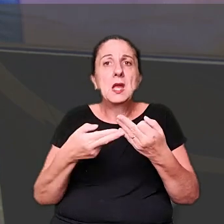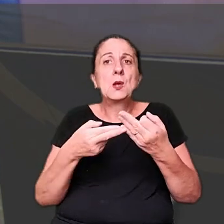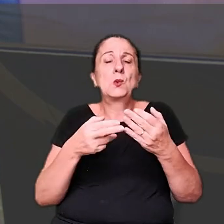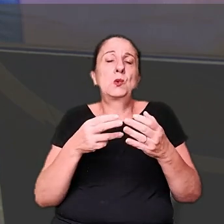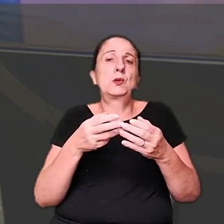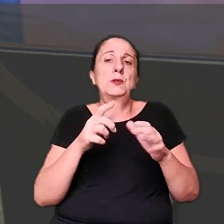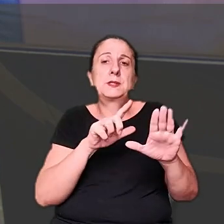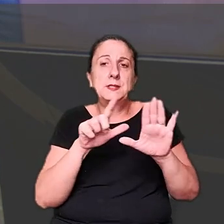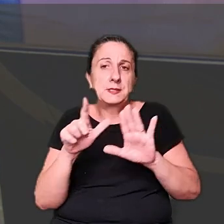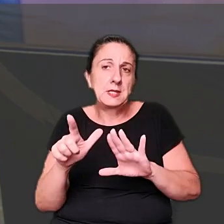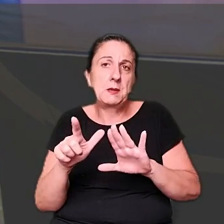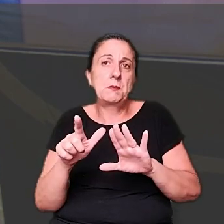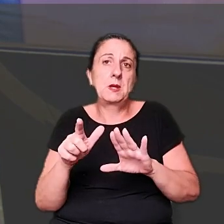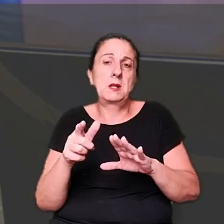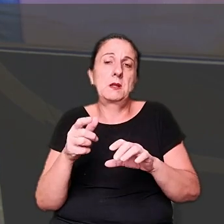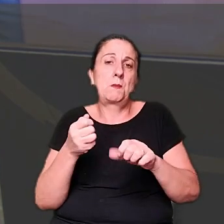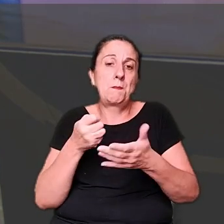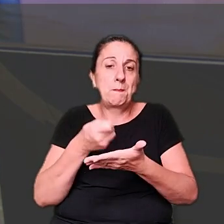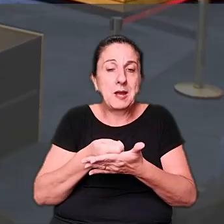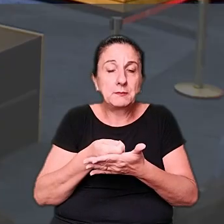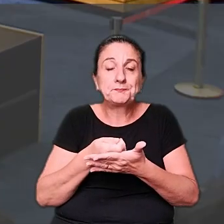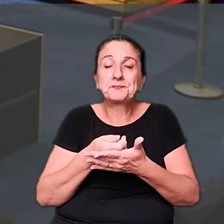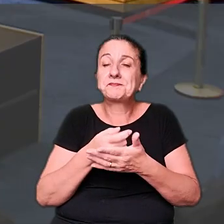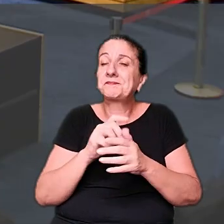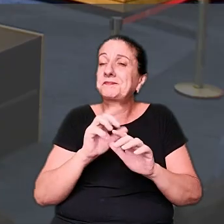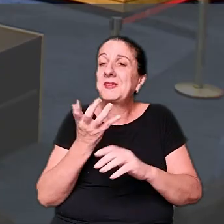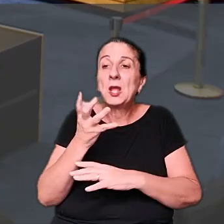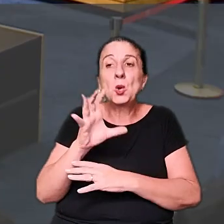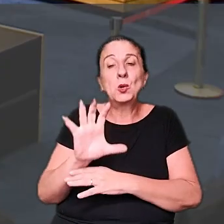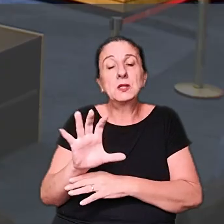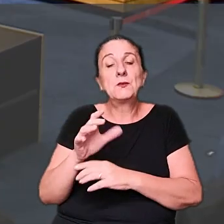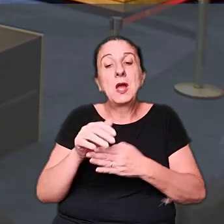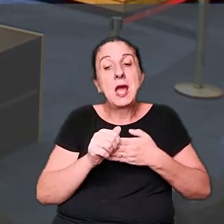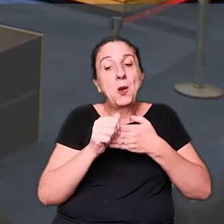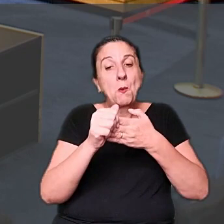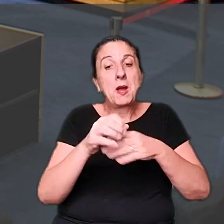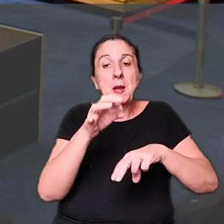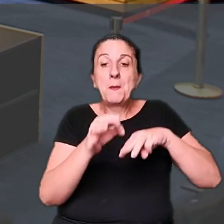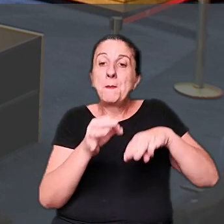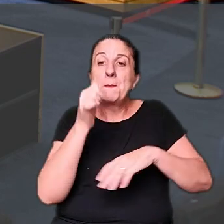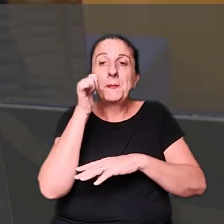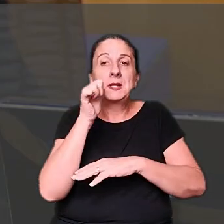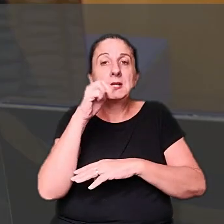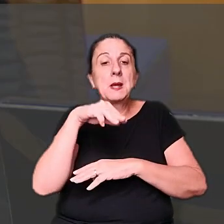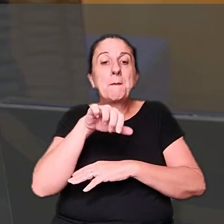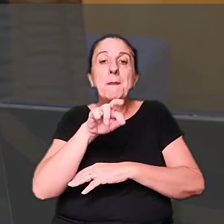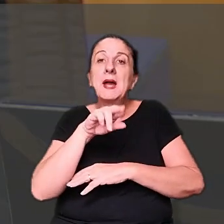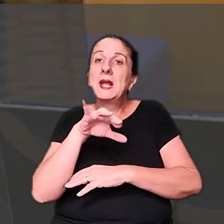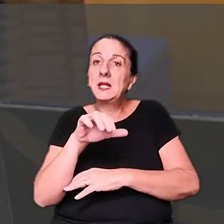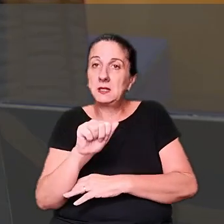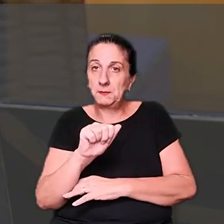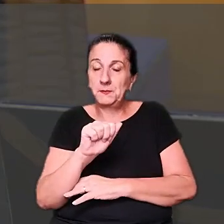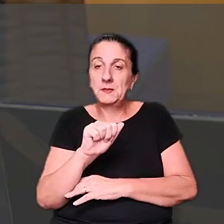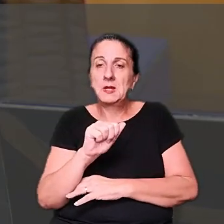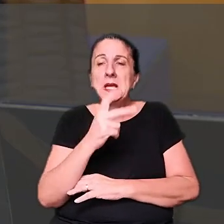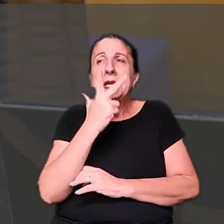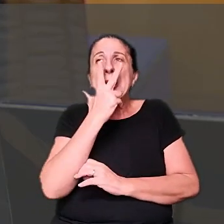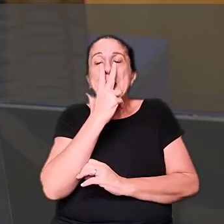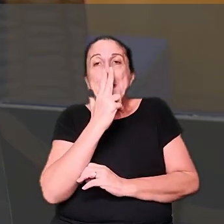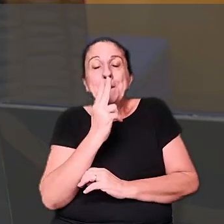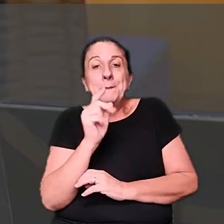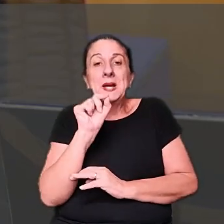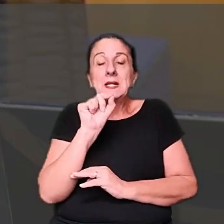repouso semanal remunerado dessas parcelas. A divergência foi acompanhada pela ministra Maria Cristina Peduzzi.